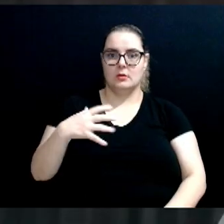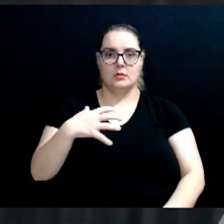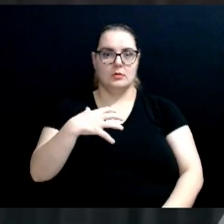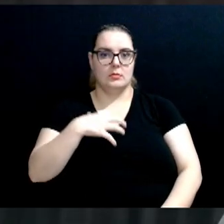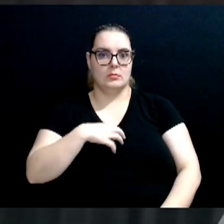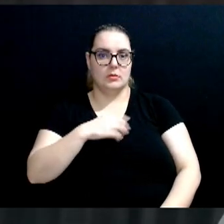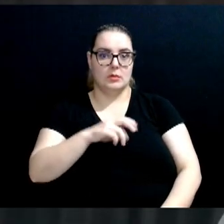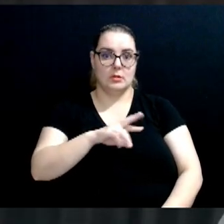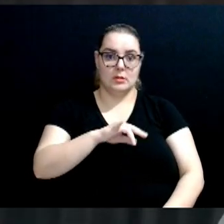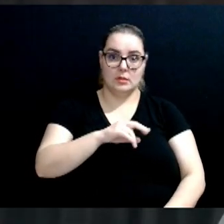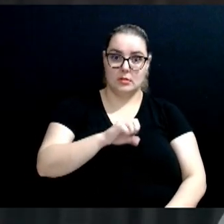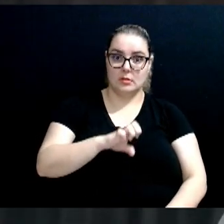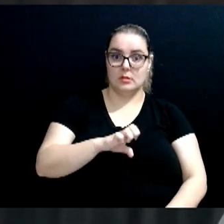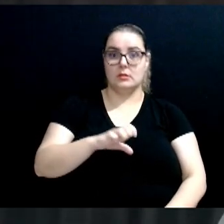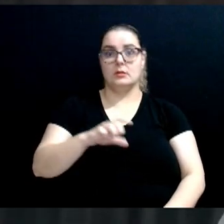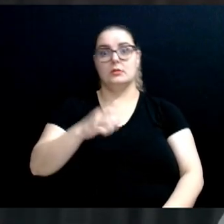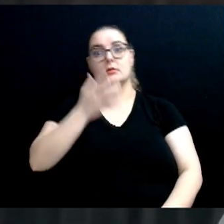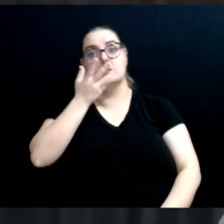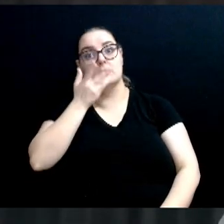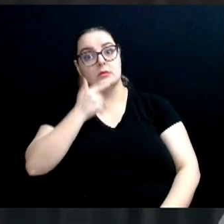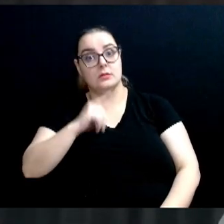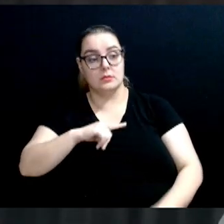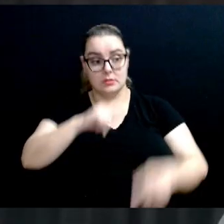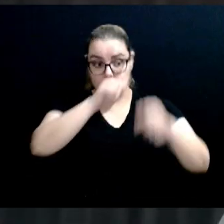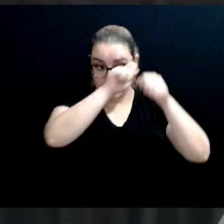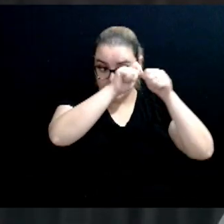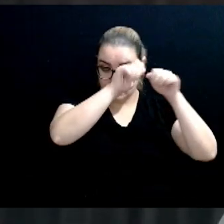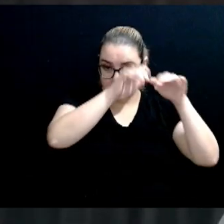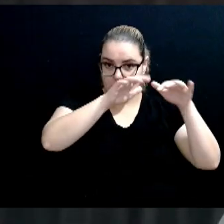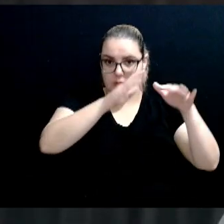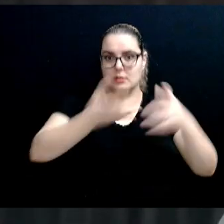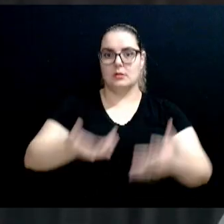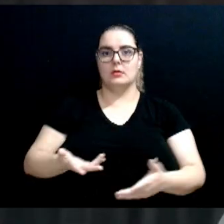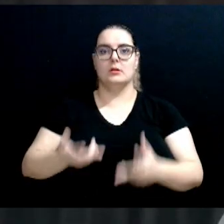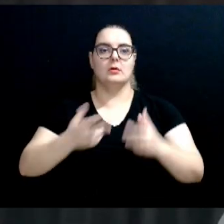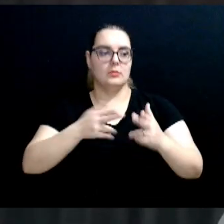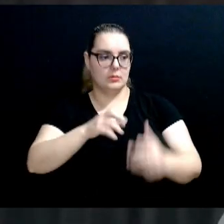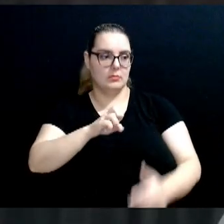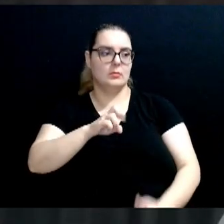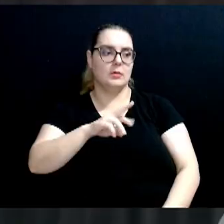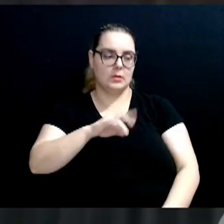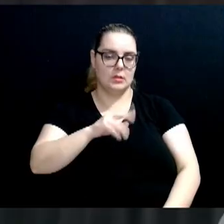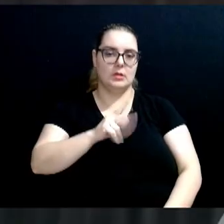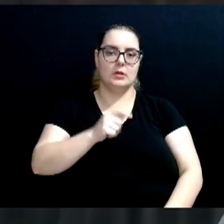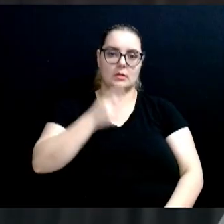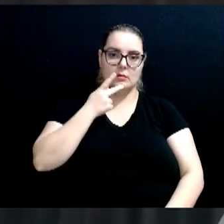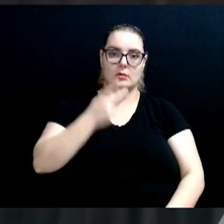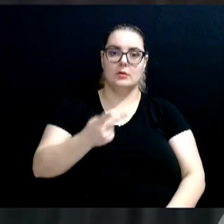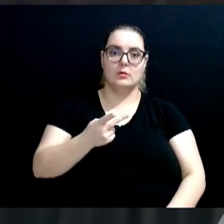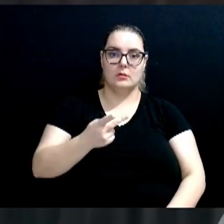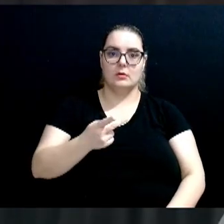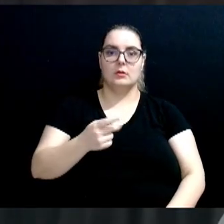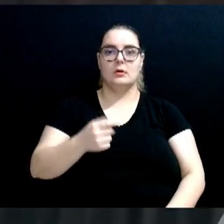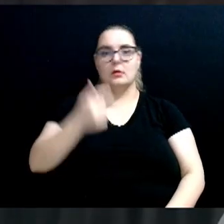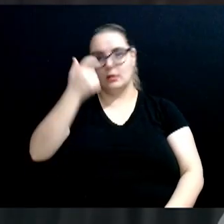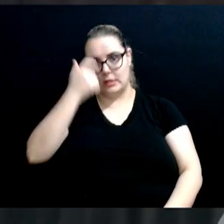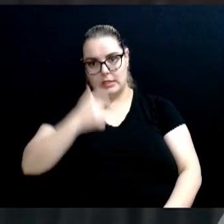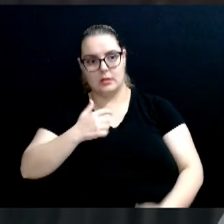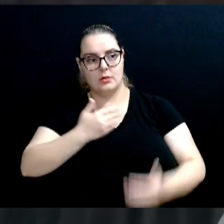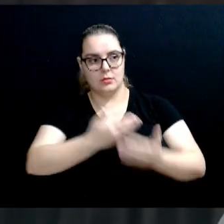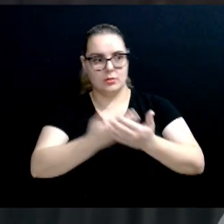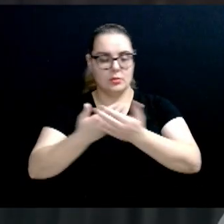tem autismo. Então, ela foi, como a Érica bem mencionou, ela foi estudando também como ela ia